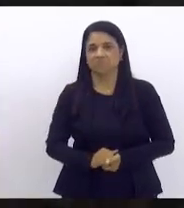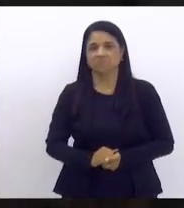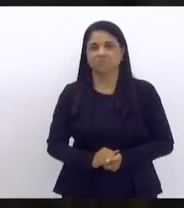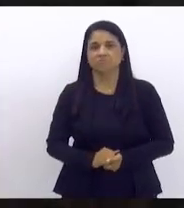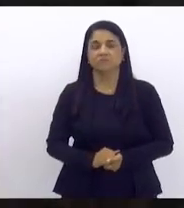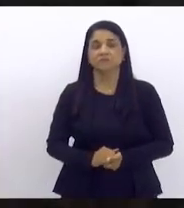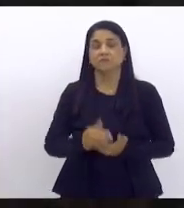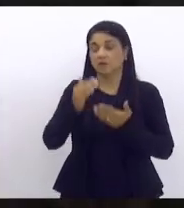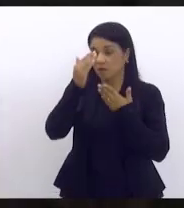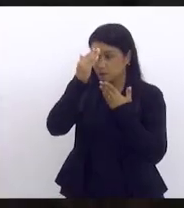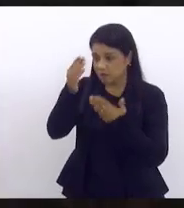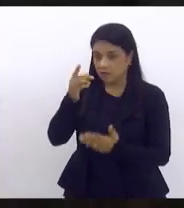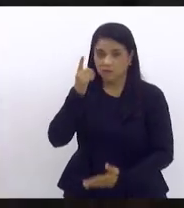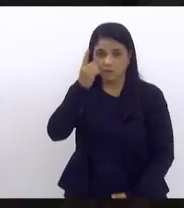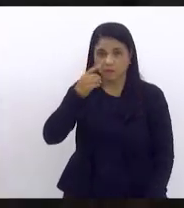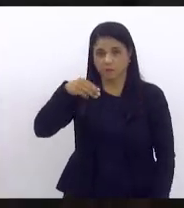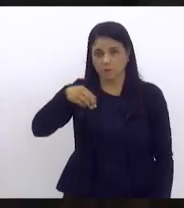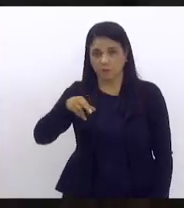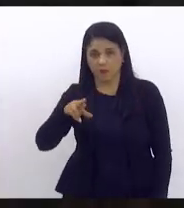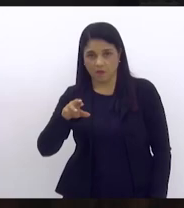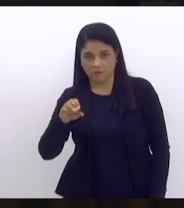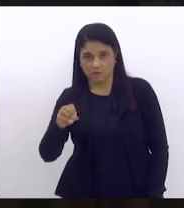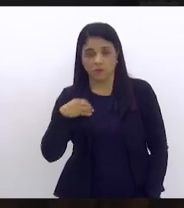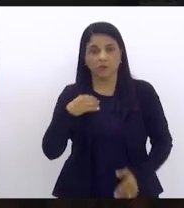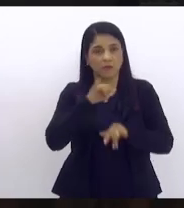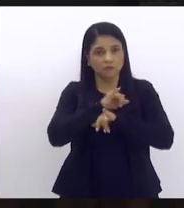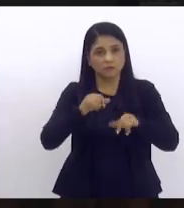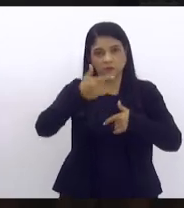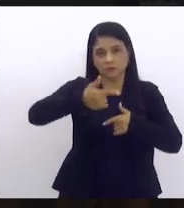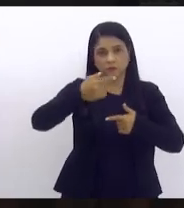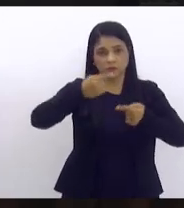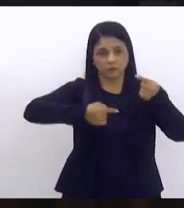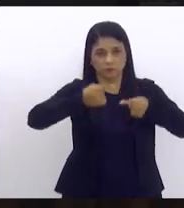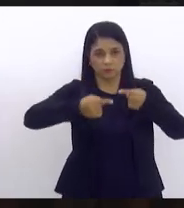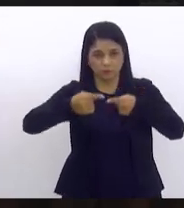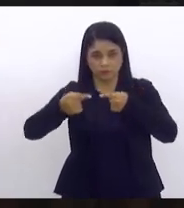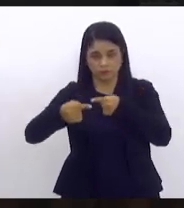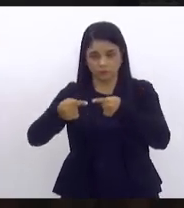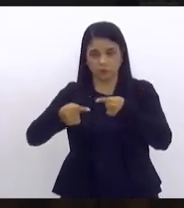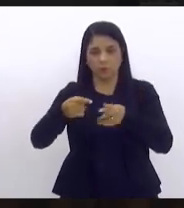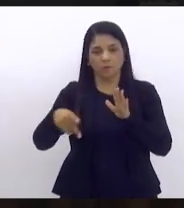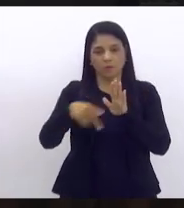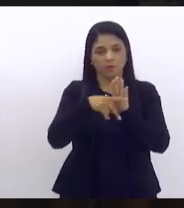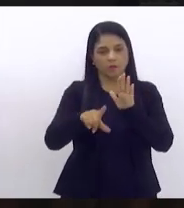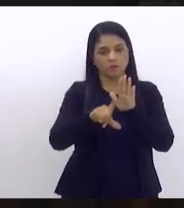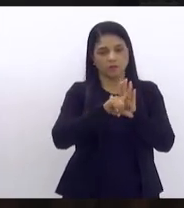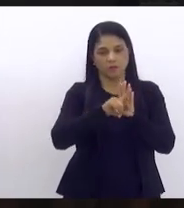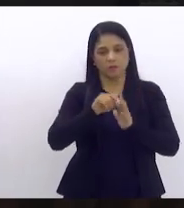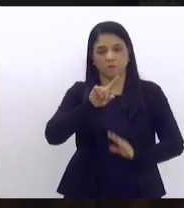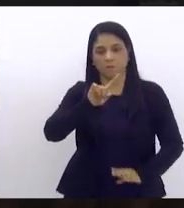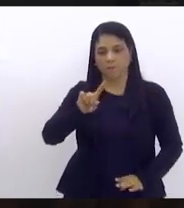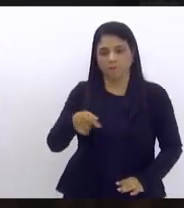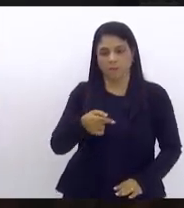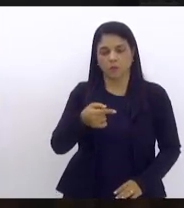Obrigado, deputado Galberto. Anuncio, em segunda discussão, projeto de lei número